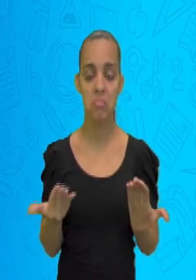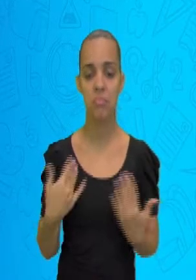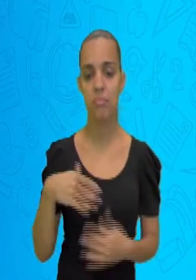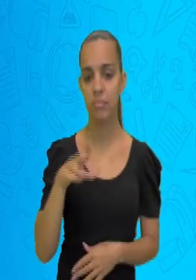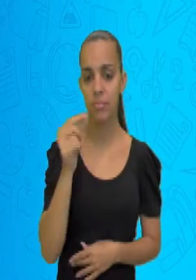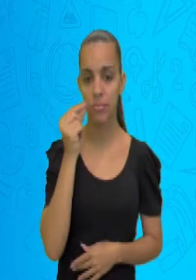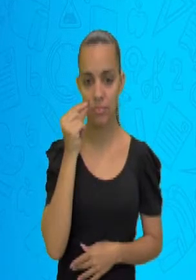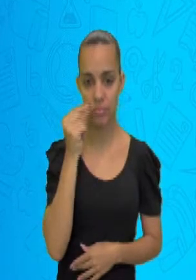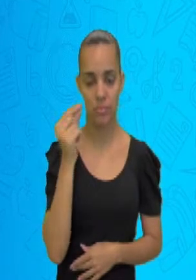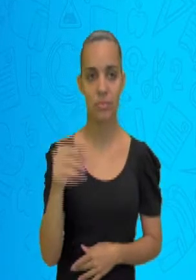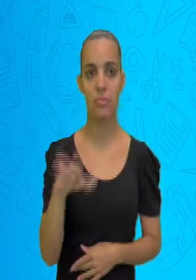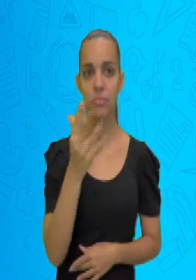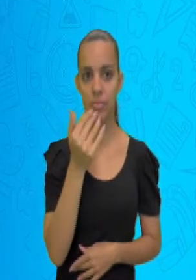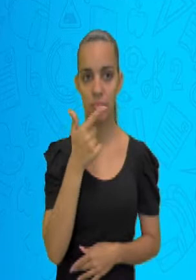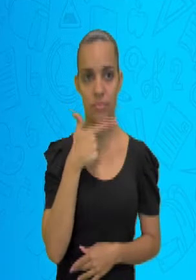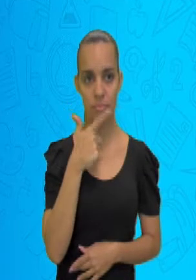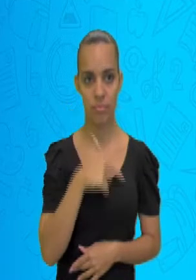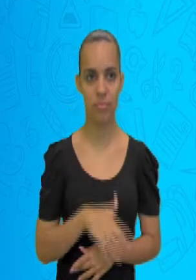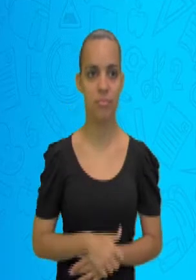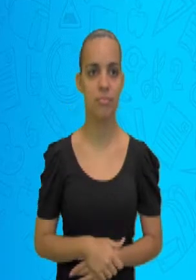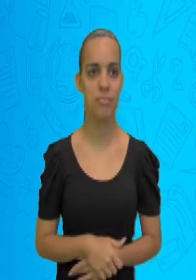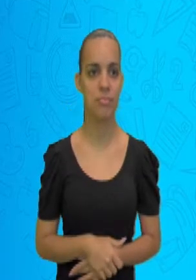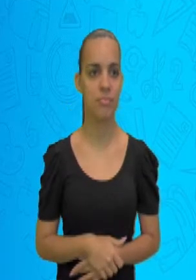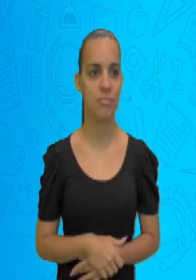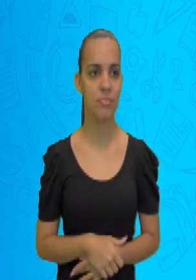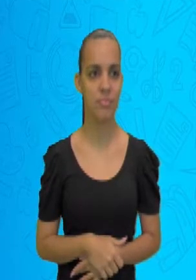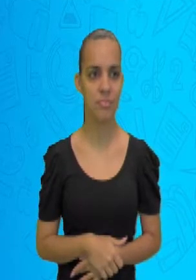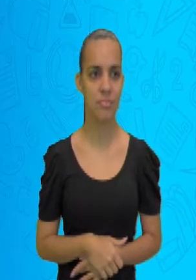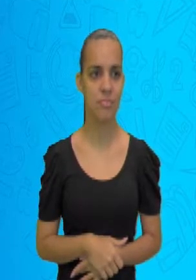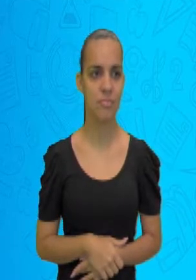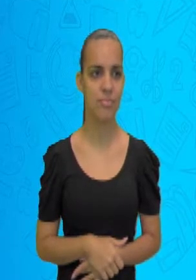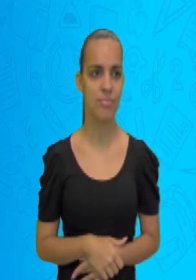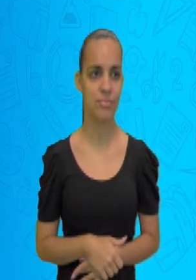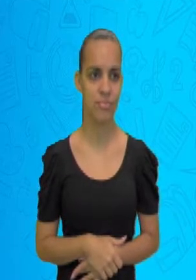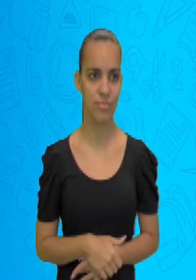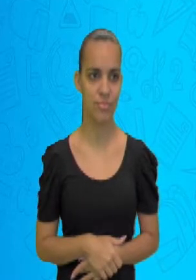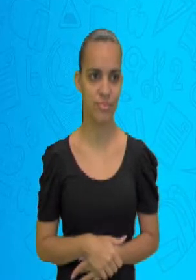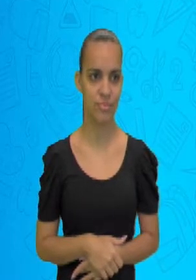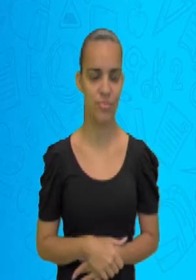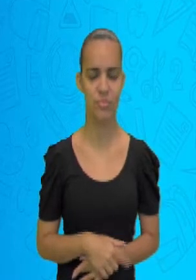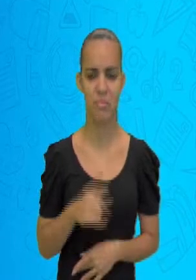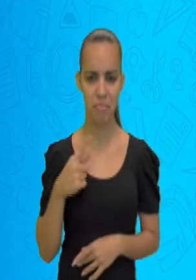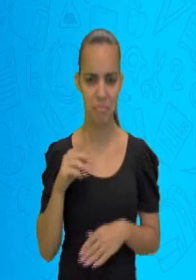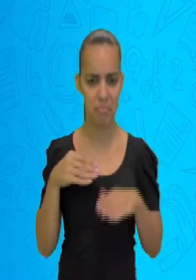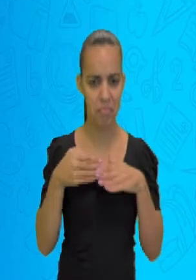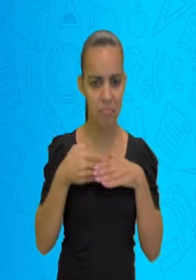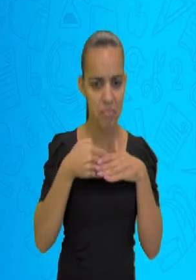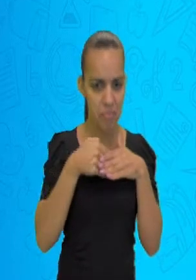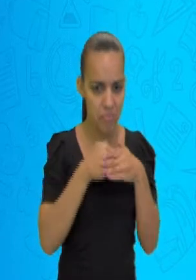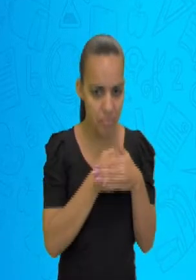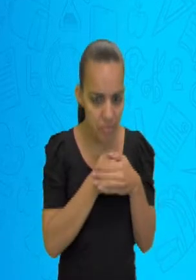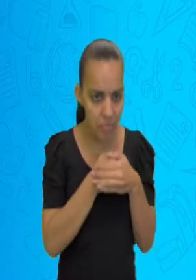rato comeu o queijo. Lá no seu esconderijo,